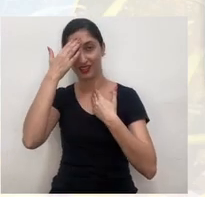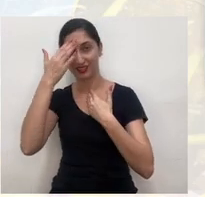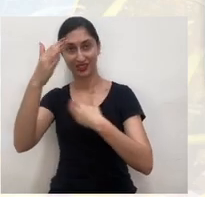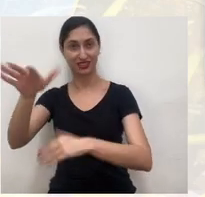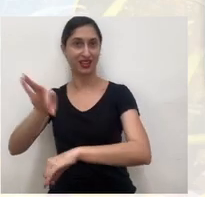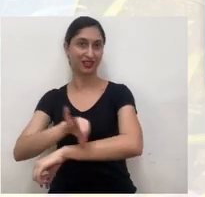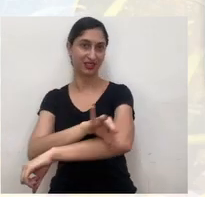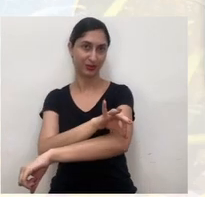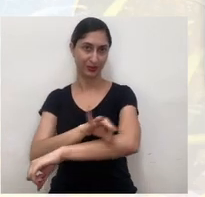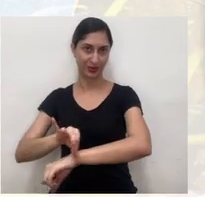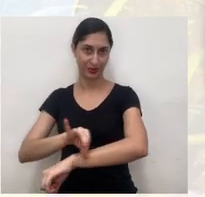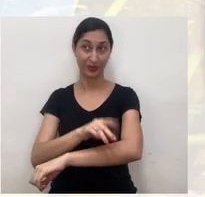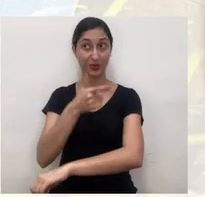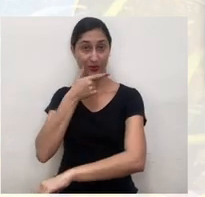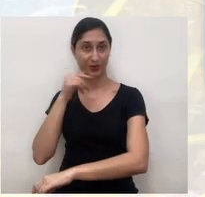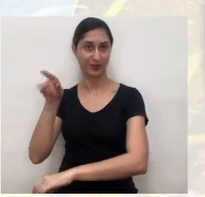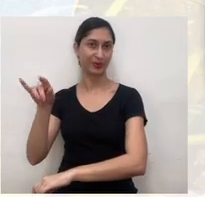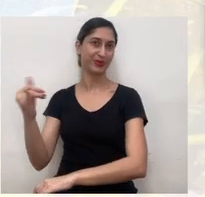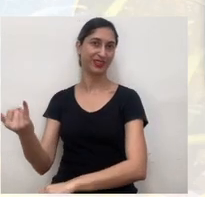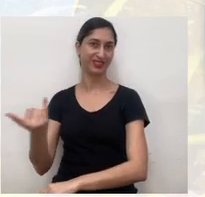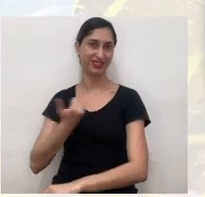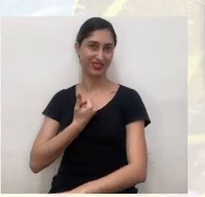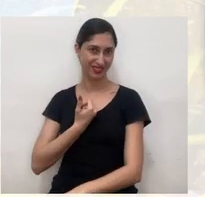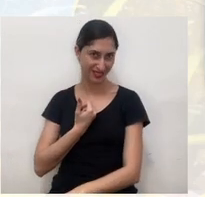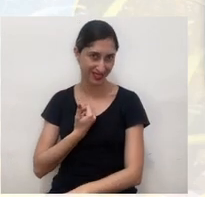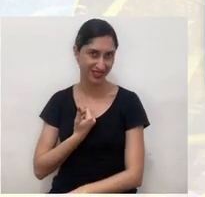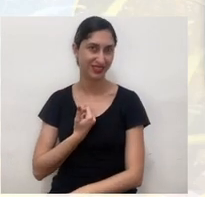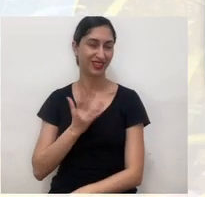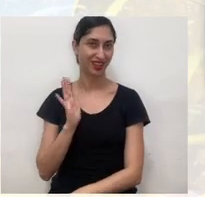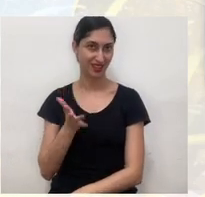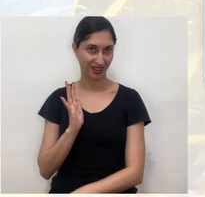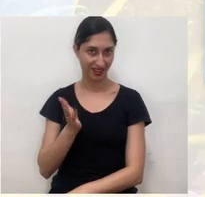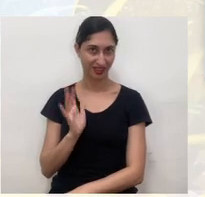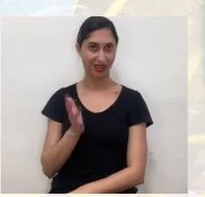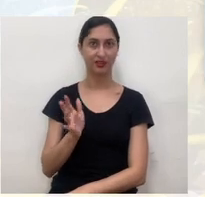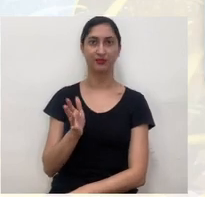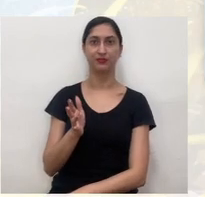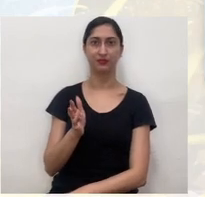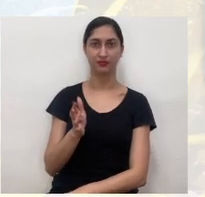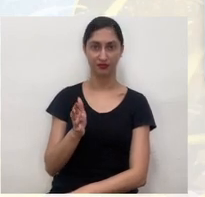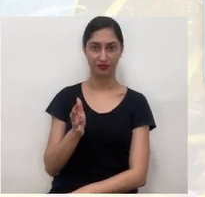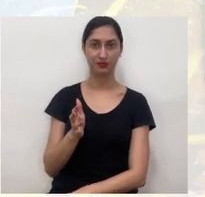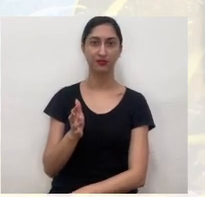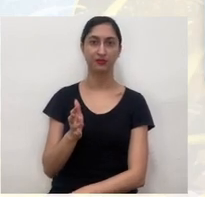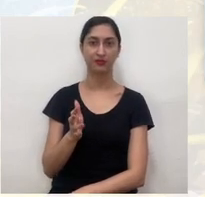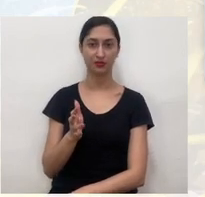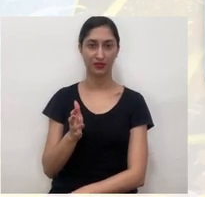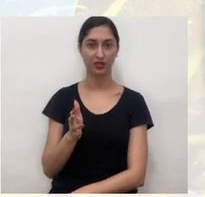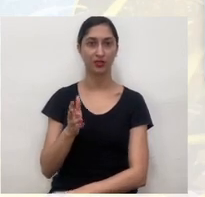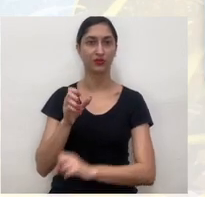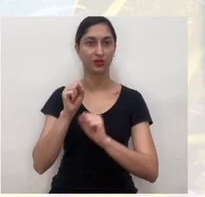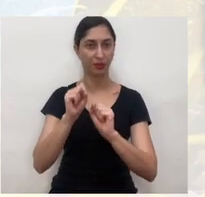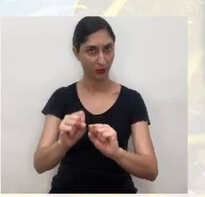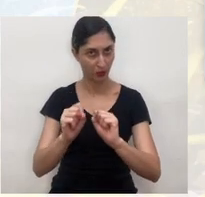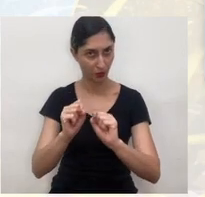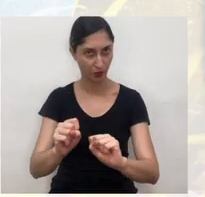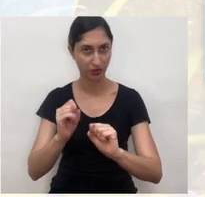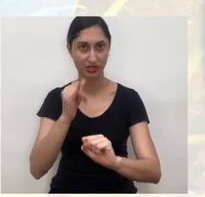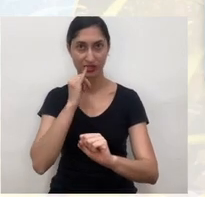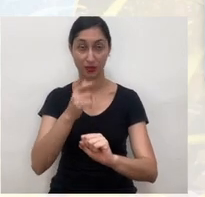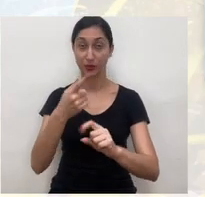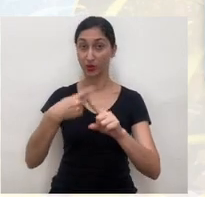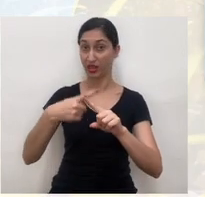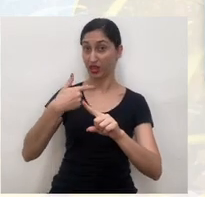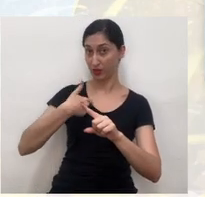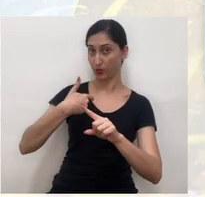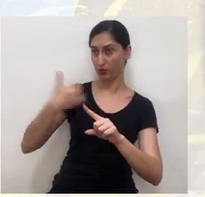me falou isso, tá? Então, vocês podem citar, pelo menos, como comunicação oral minha. A ideia de plantar as